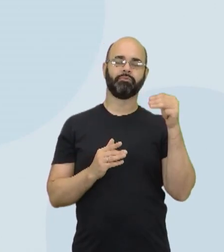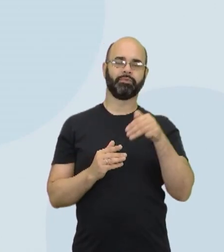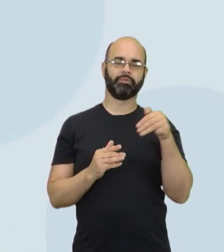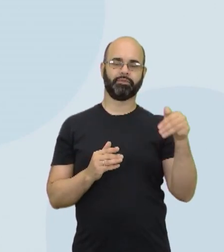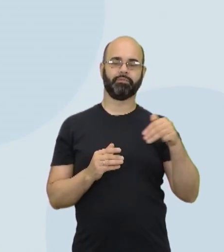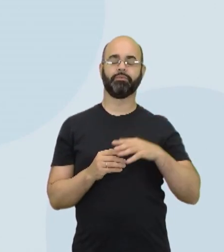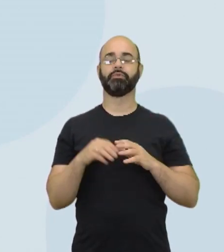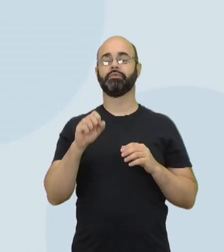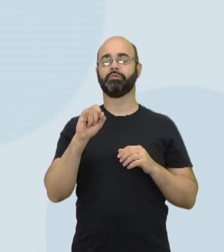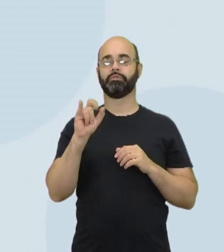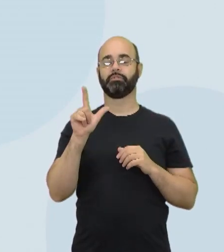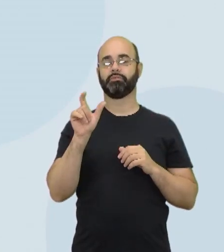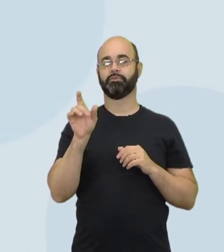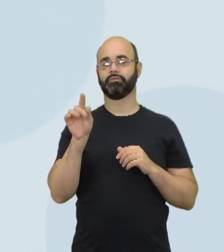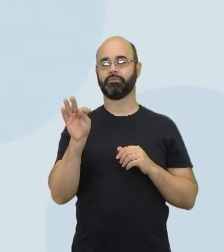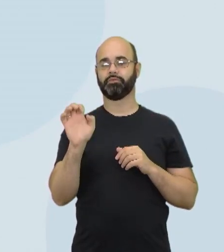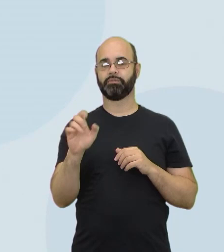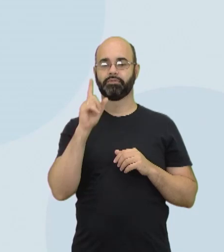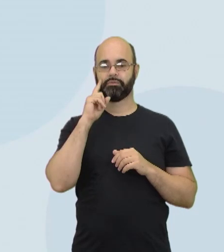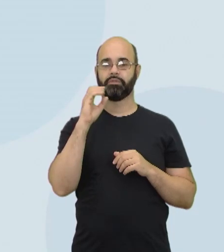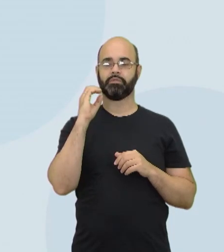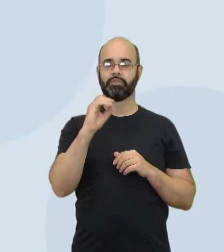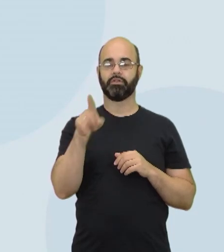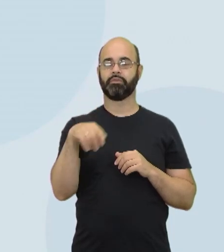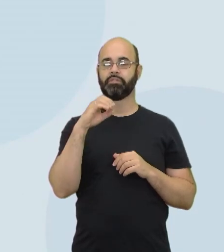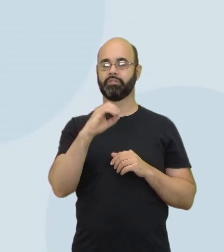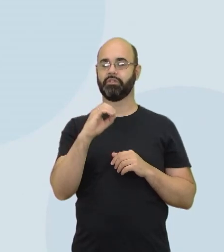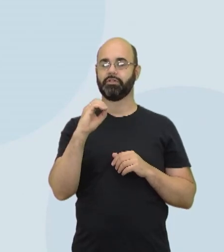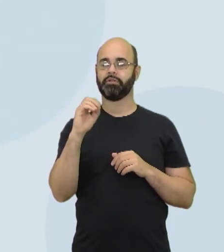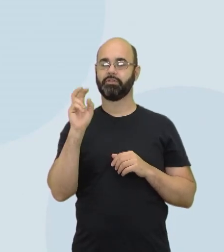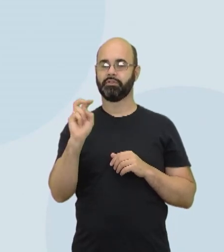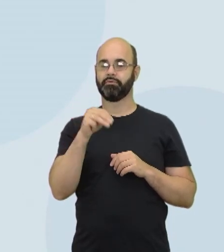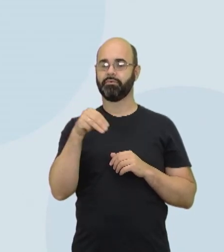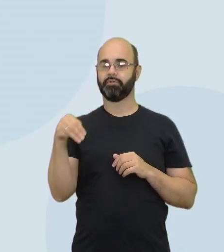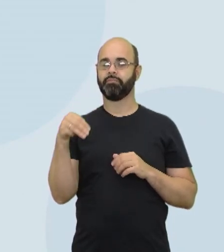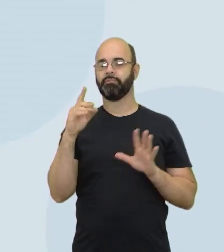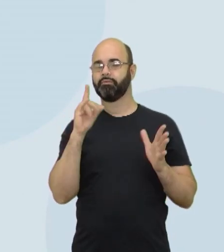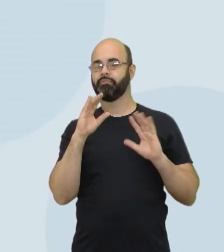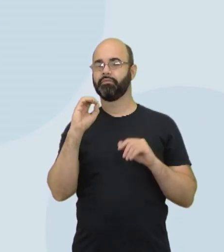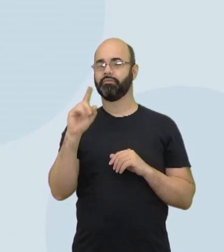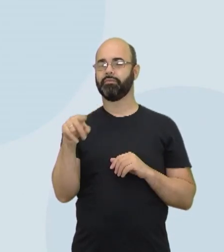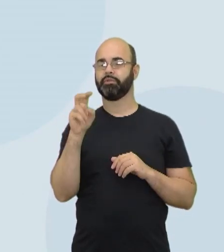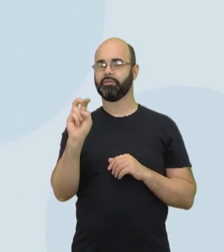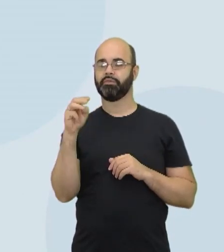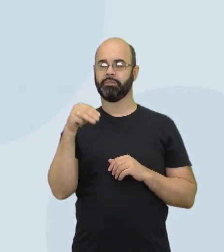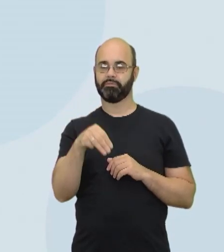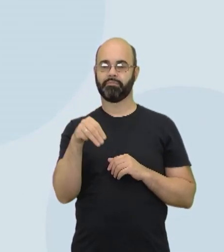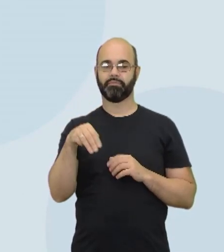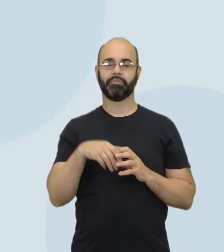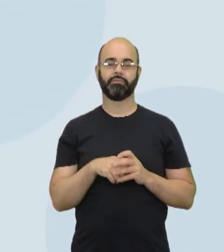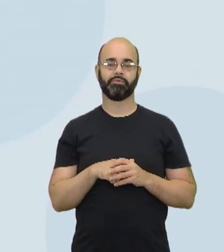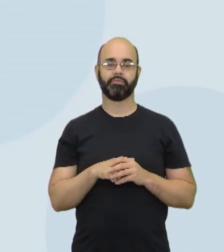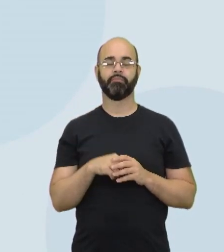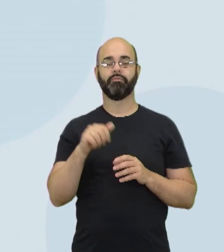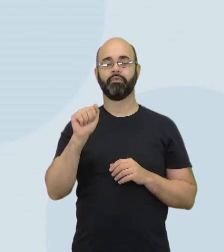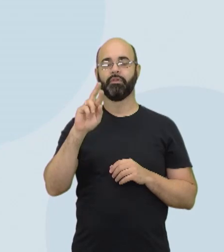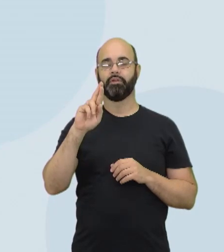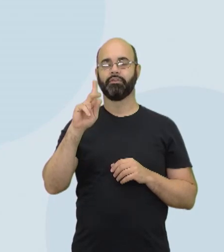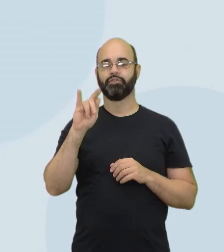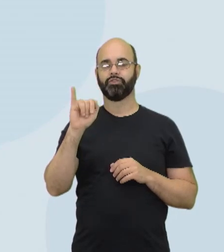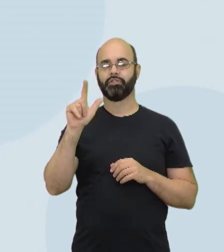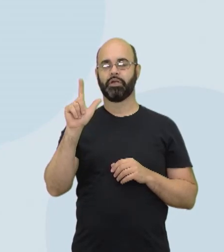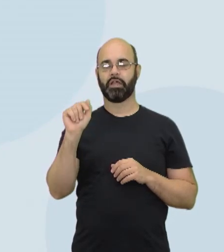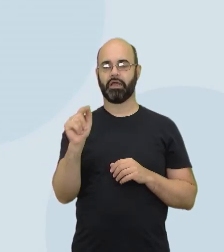são partículas que estão entre 0,005 milímetros e meio milímetro, e a argila, aquelas com